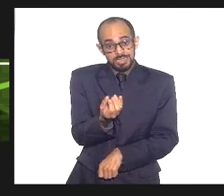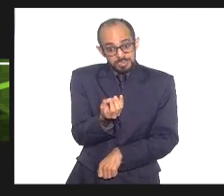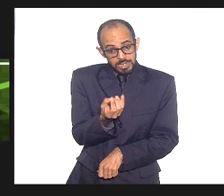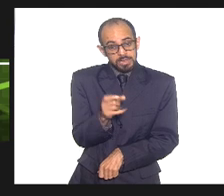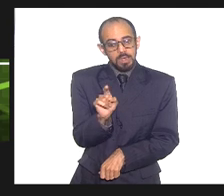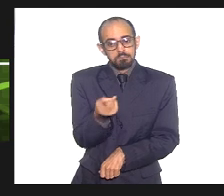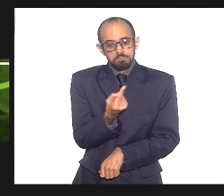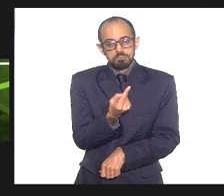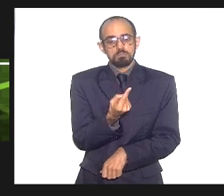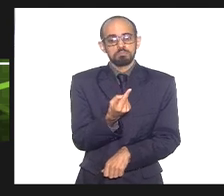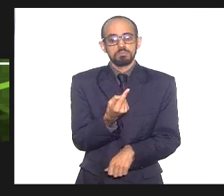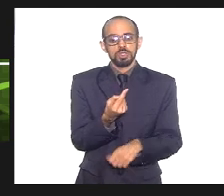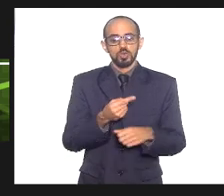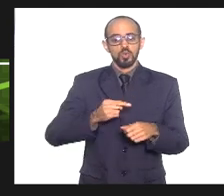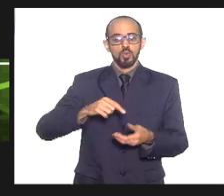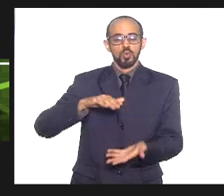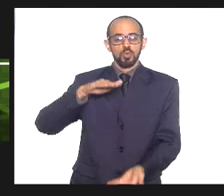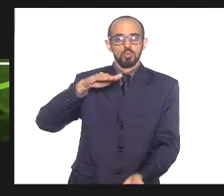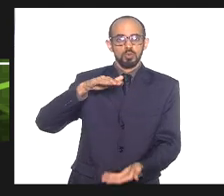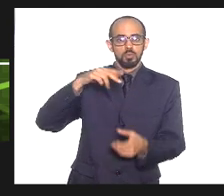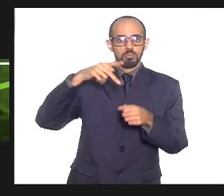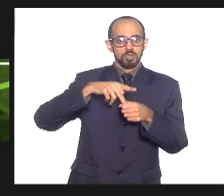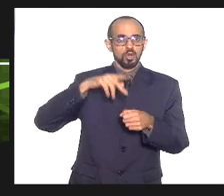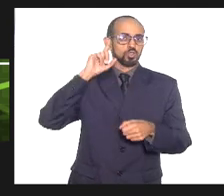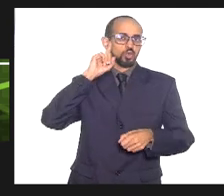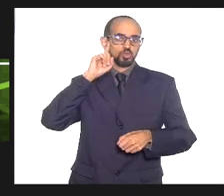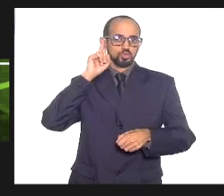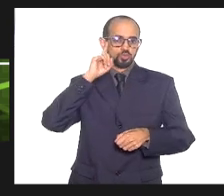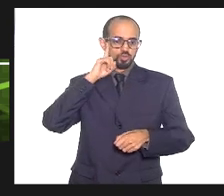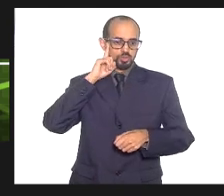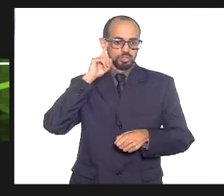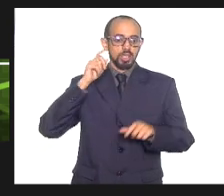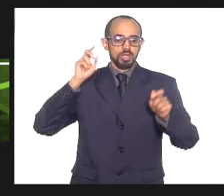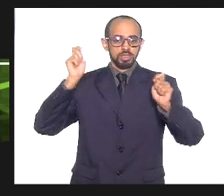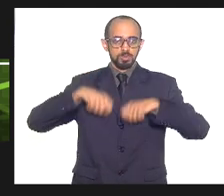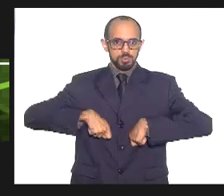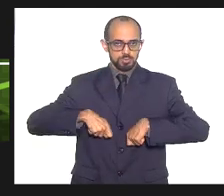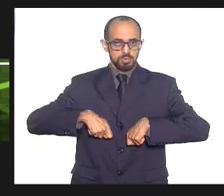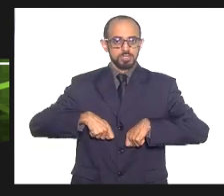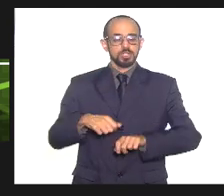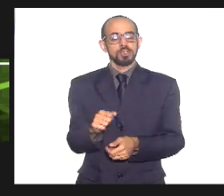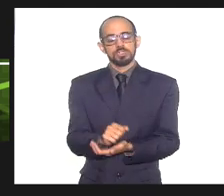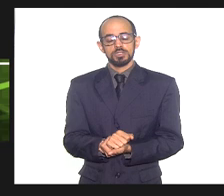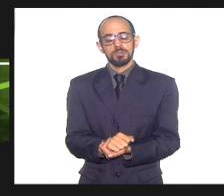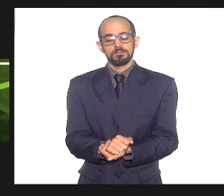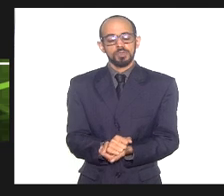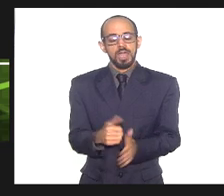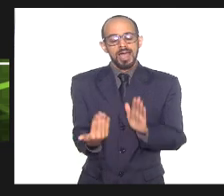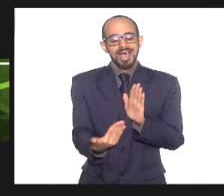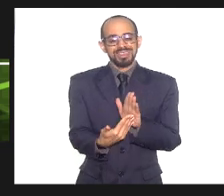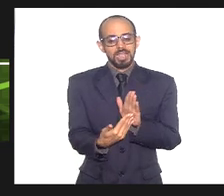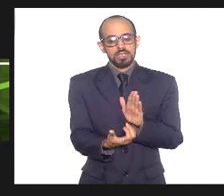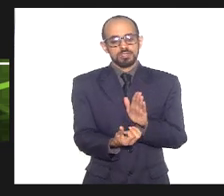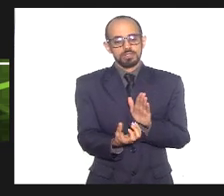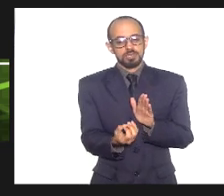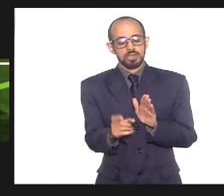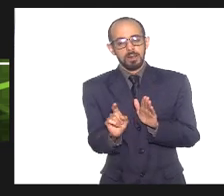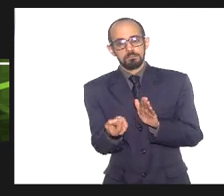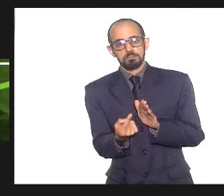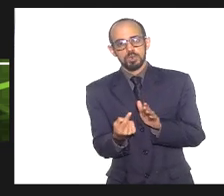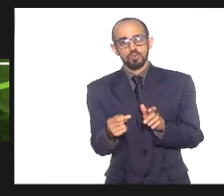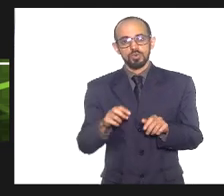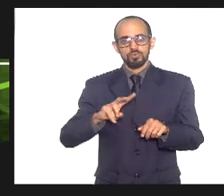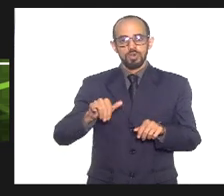mil, mas a terceira plataforma fixa vai possibilitar uma produção de até 60 mil barris, que vai poder manter num platô